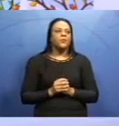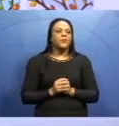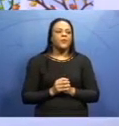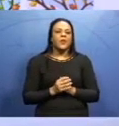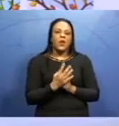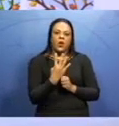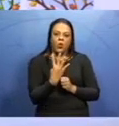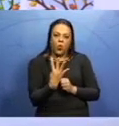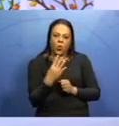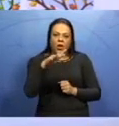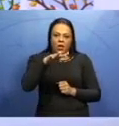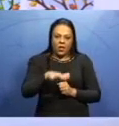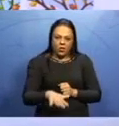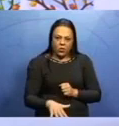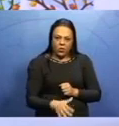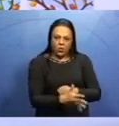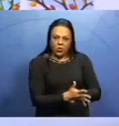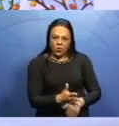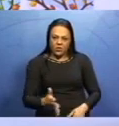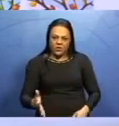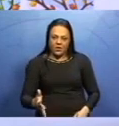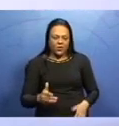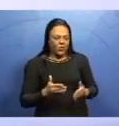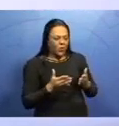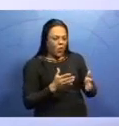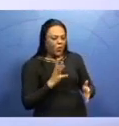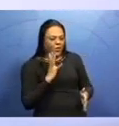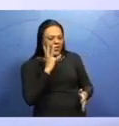Olha aí, que lindo.